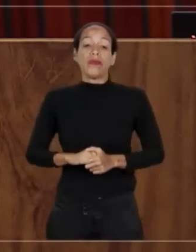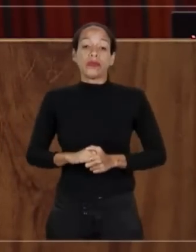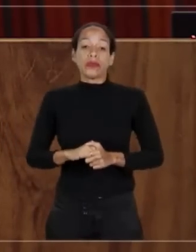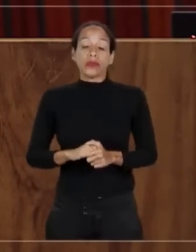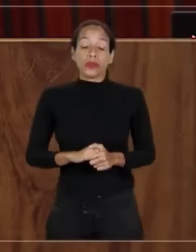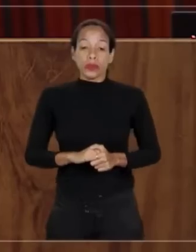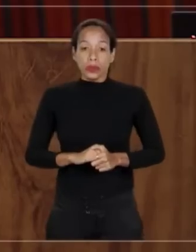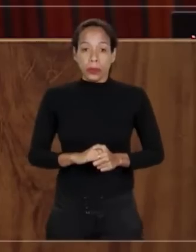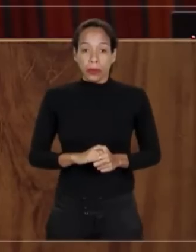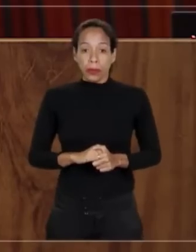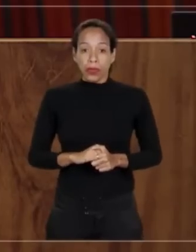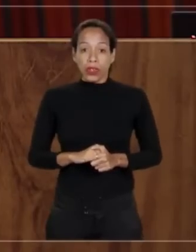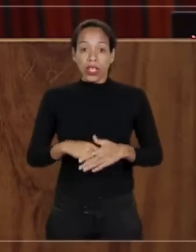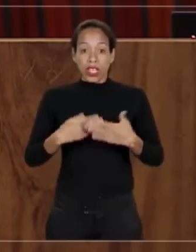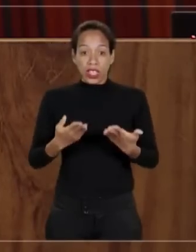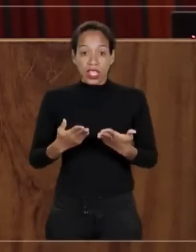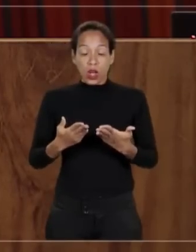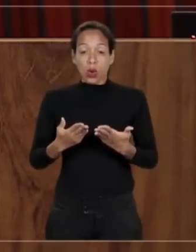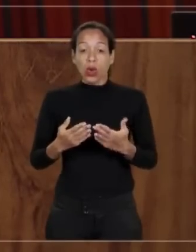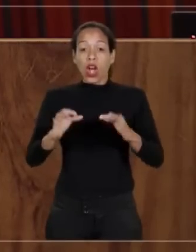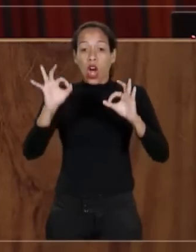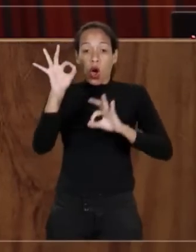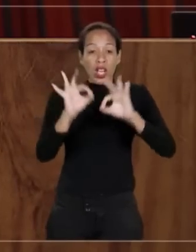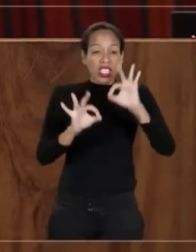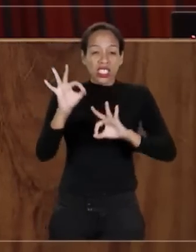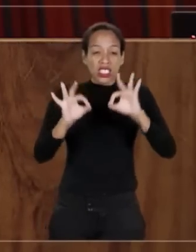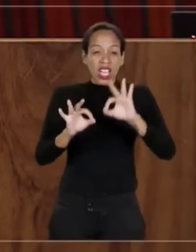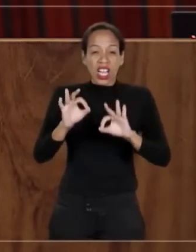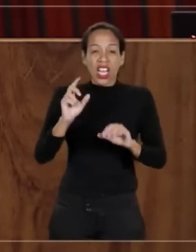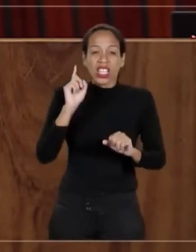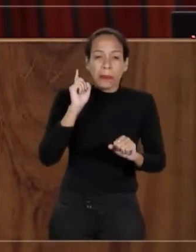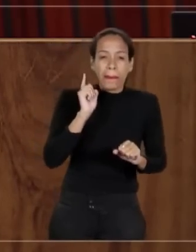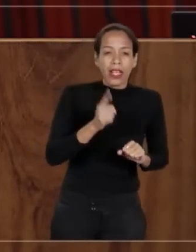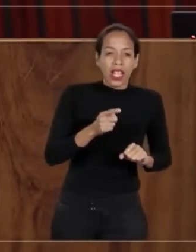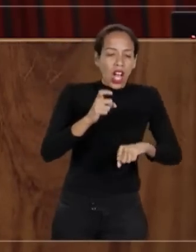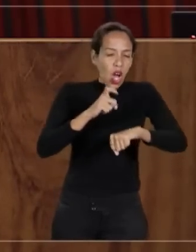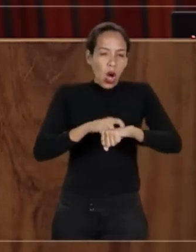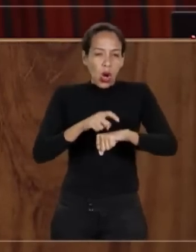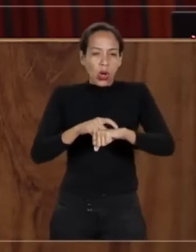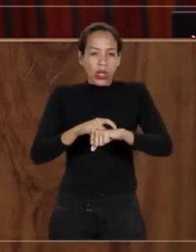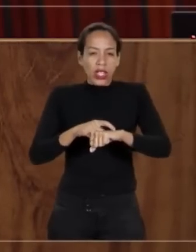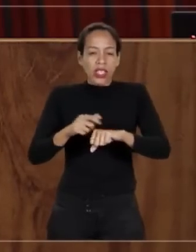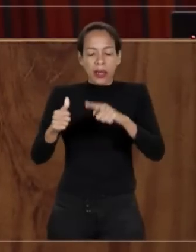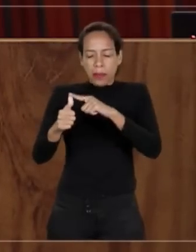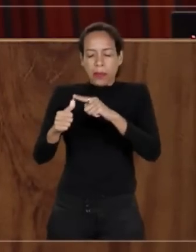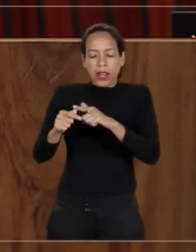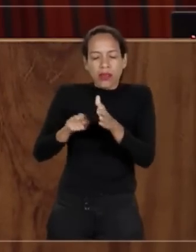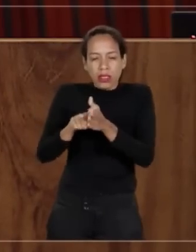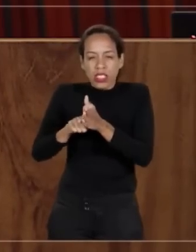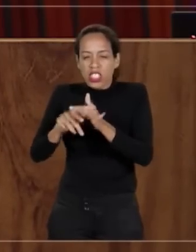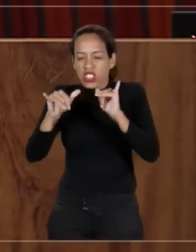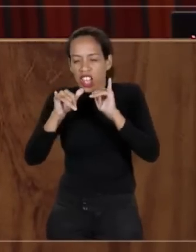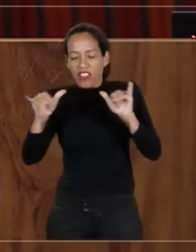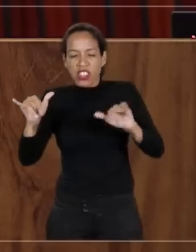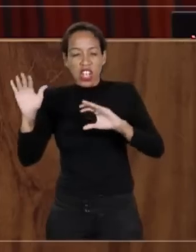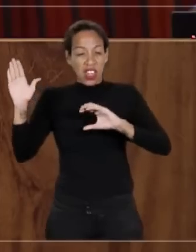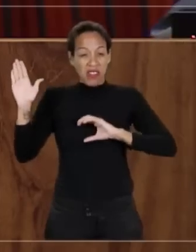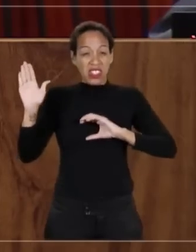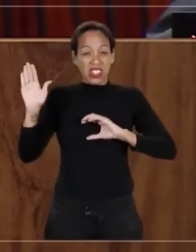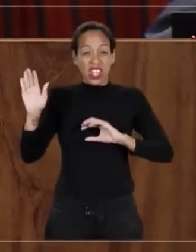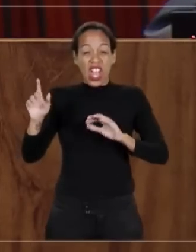18/7/2022. Ao condenar o ora primeiro investigado por propaganda